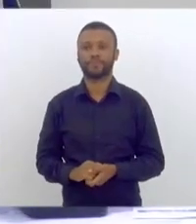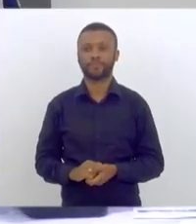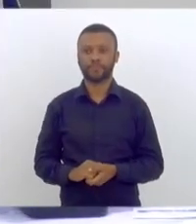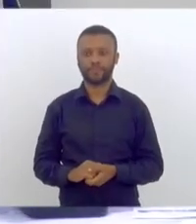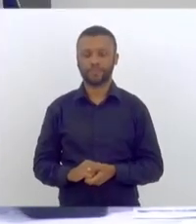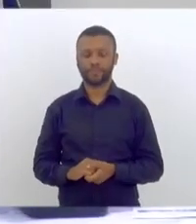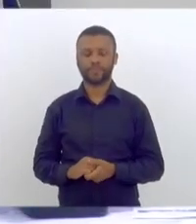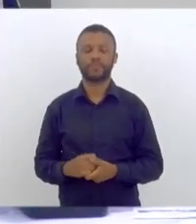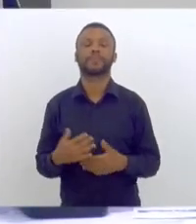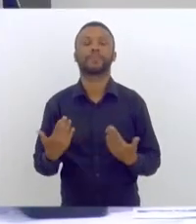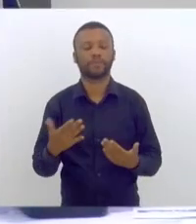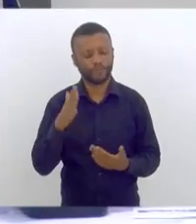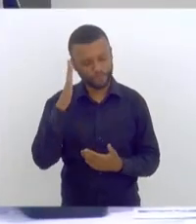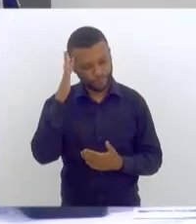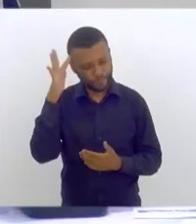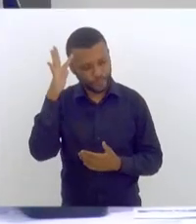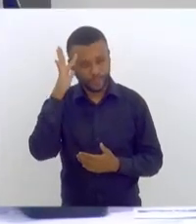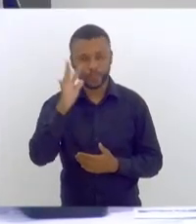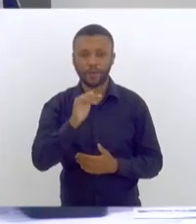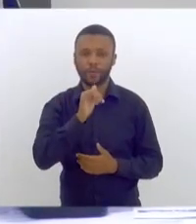Imagine que